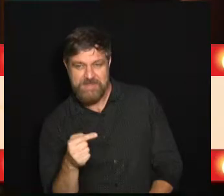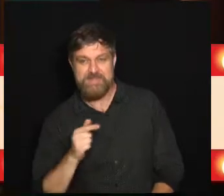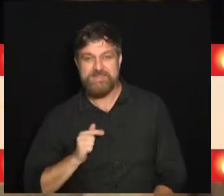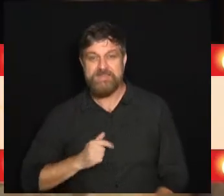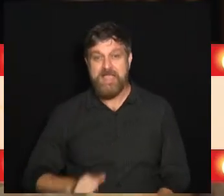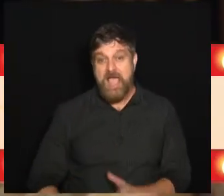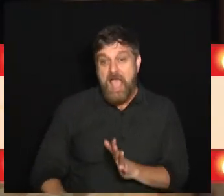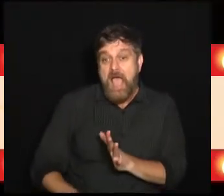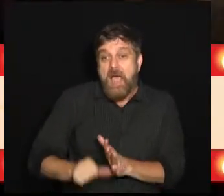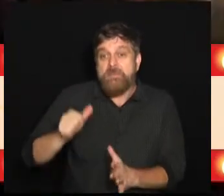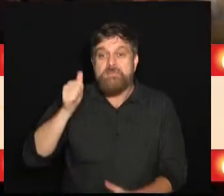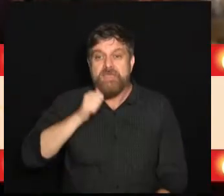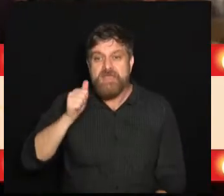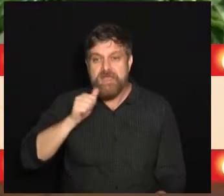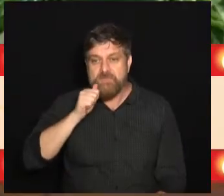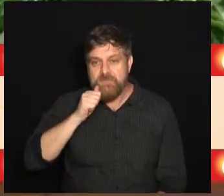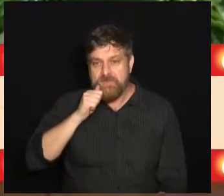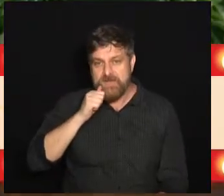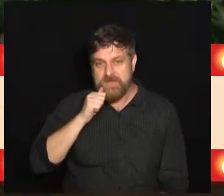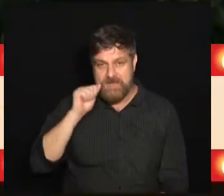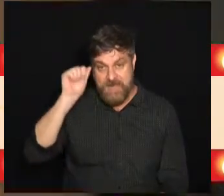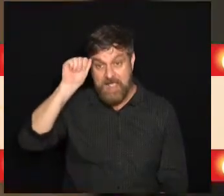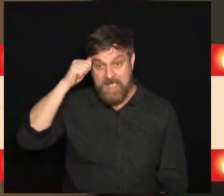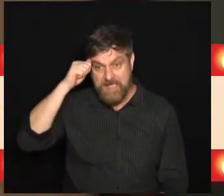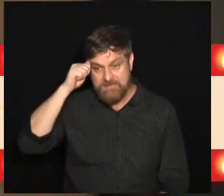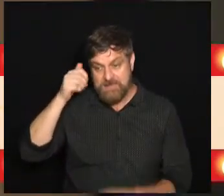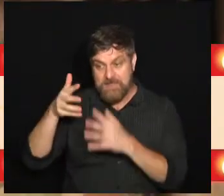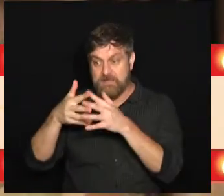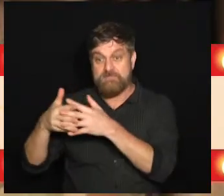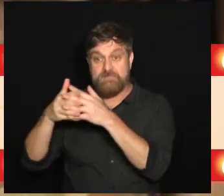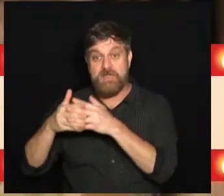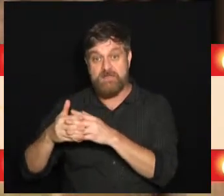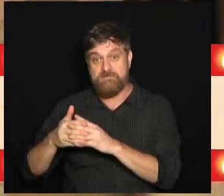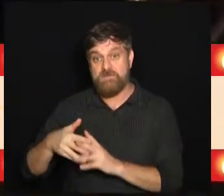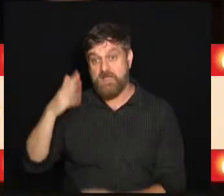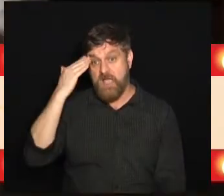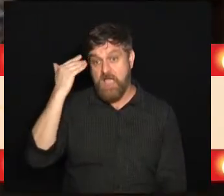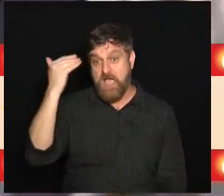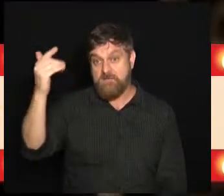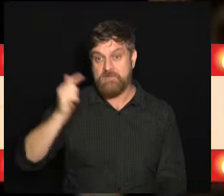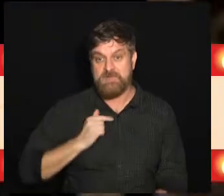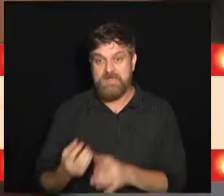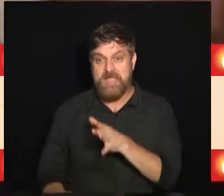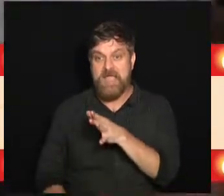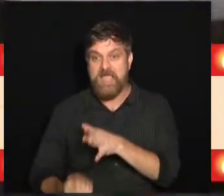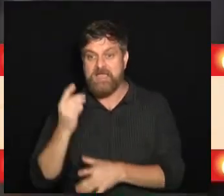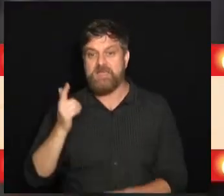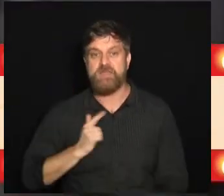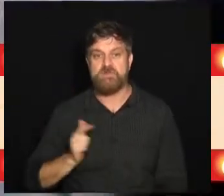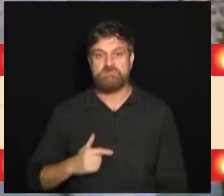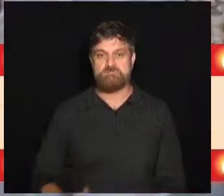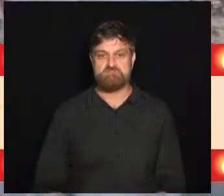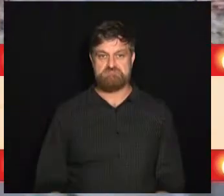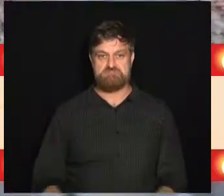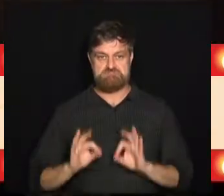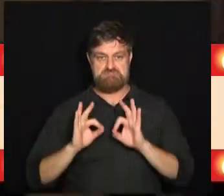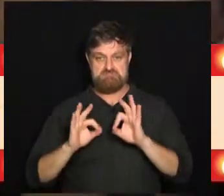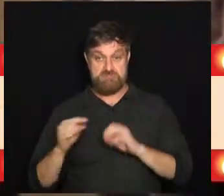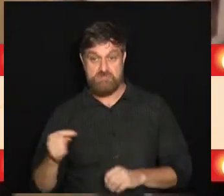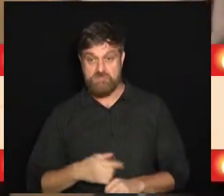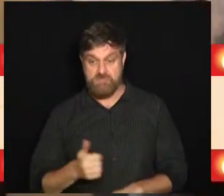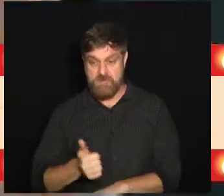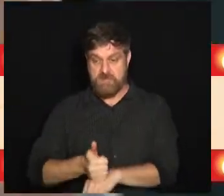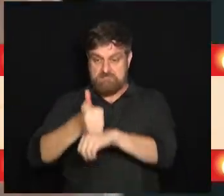da primeira mulher afro-americana a conquistar fama e fortuna com a criação do próprio império. A vencedora do